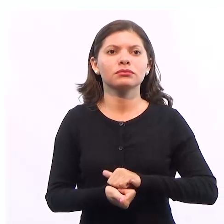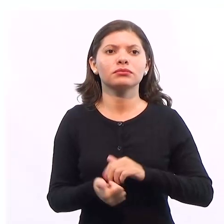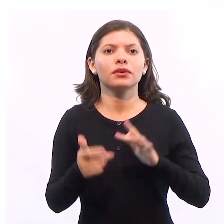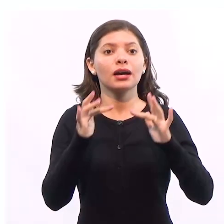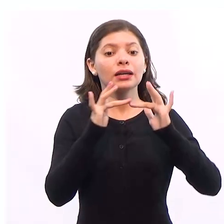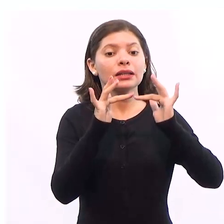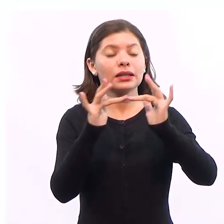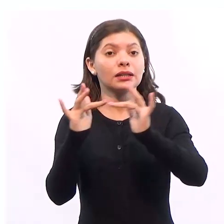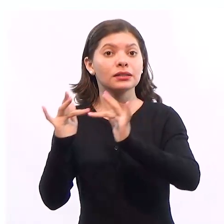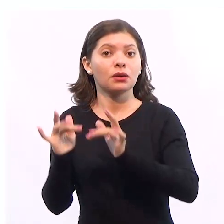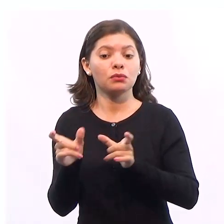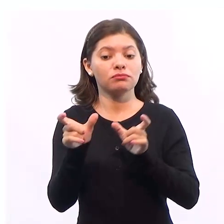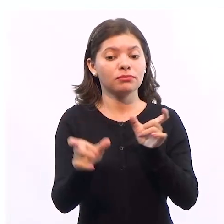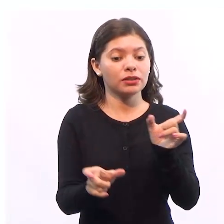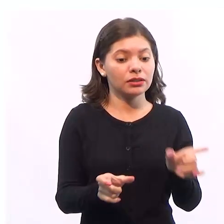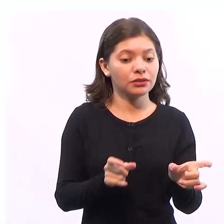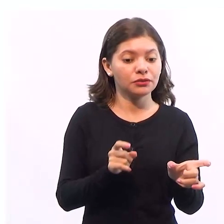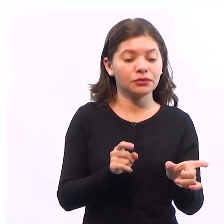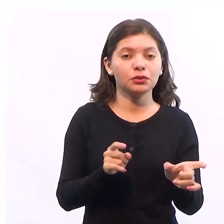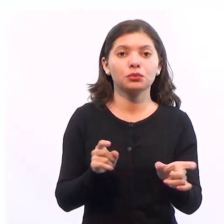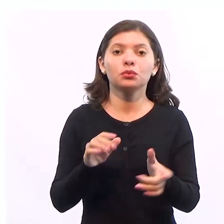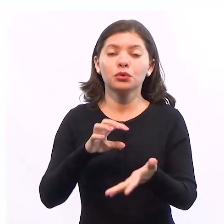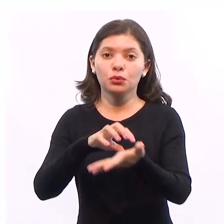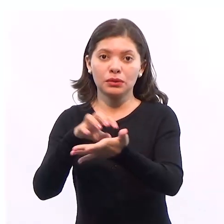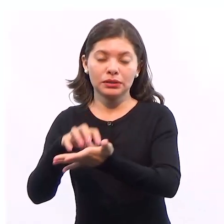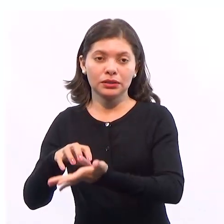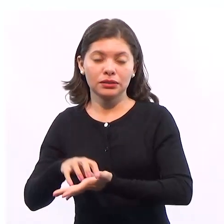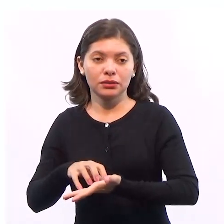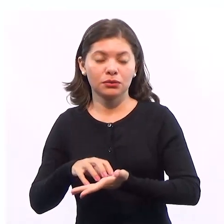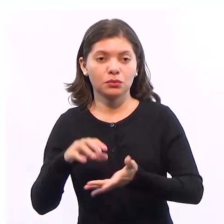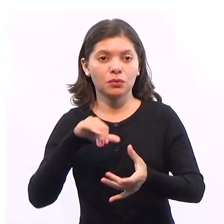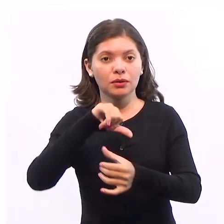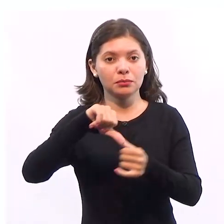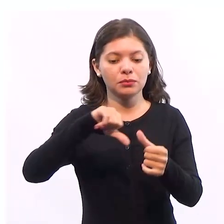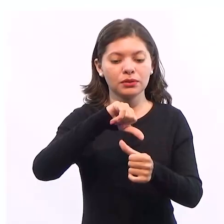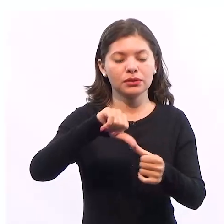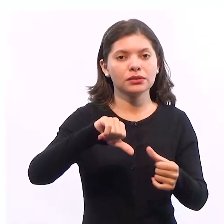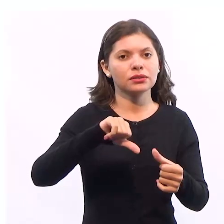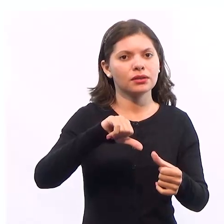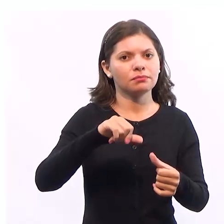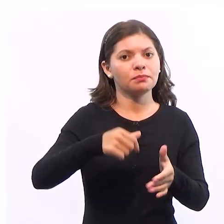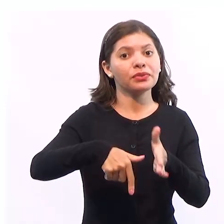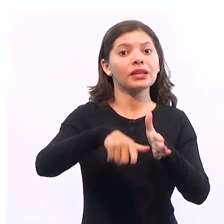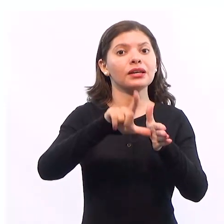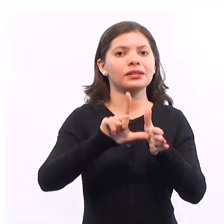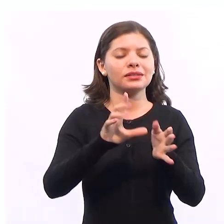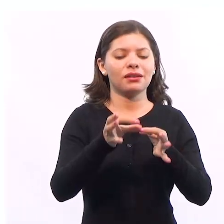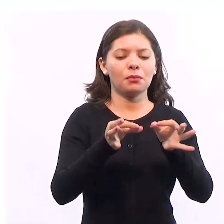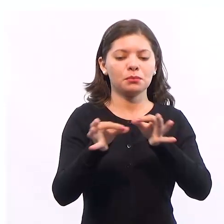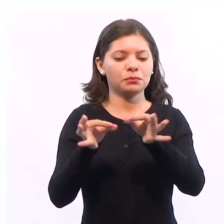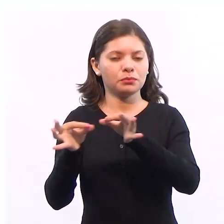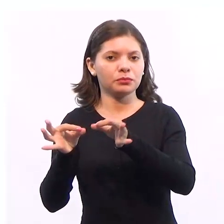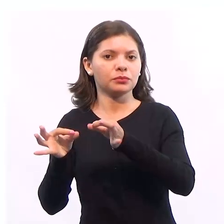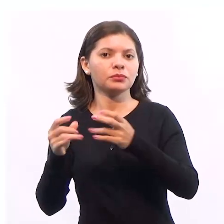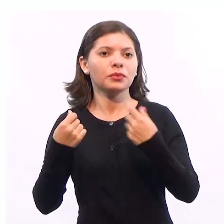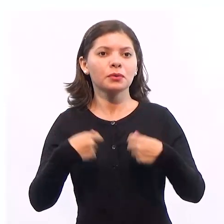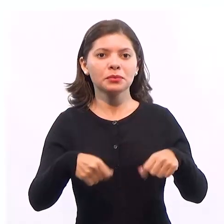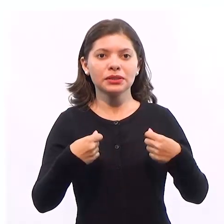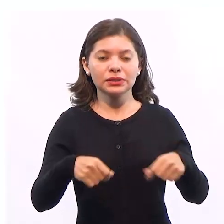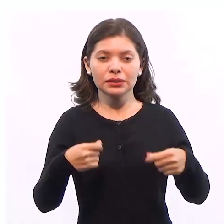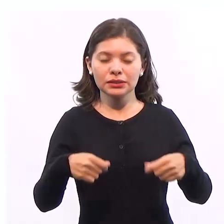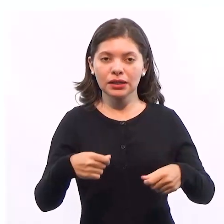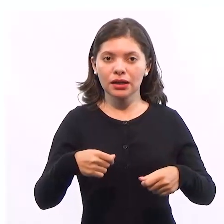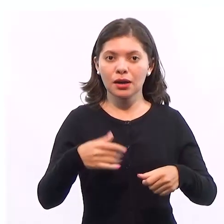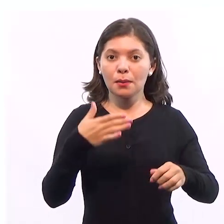contínua de adaptação, a interação entre indivíduo e organização, a mudança organizacional ela deve ser planejada,